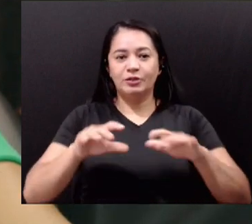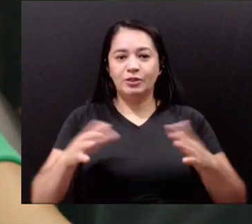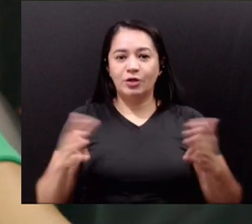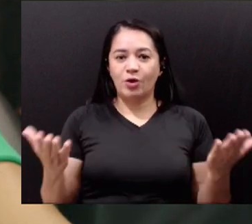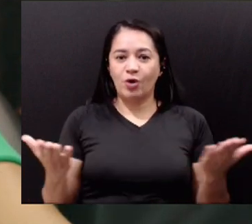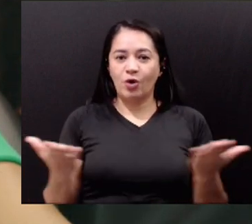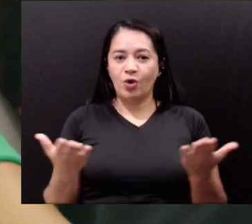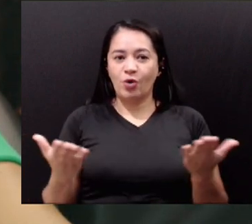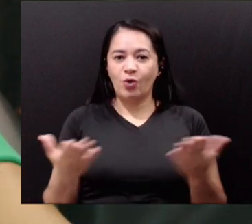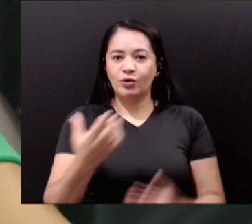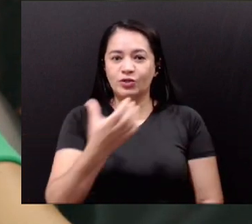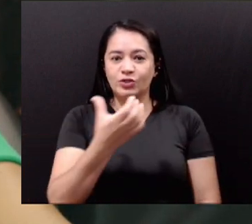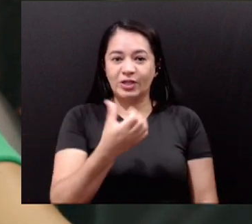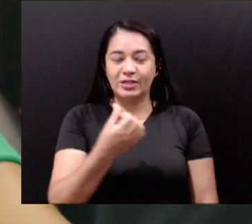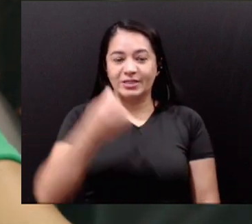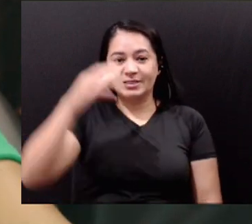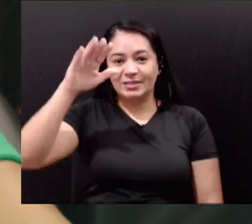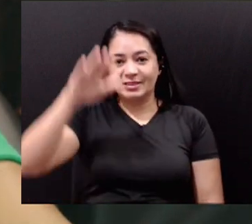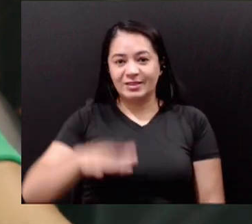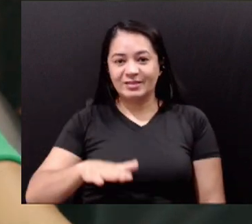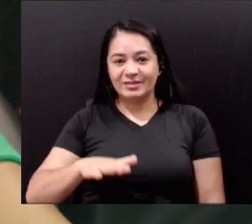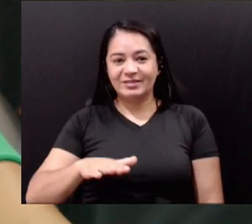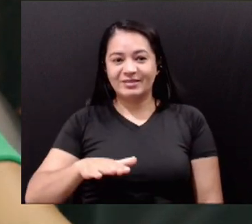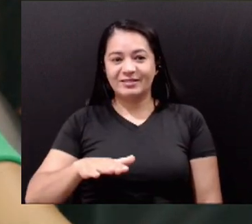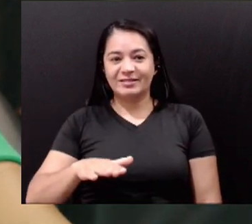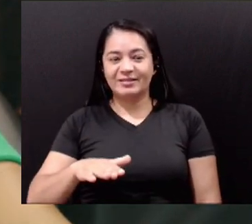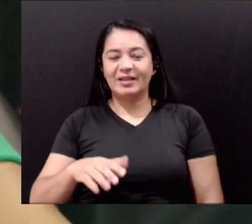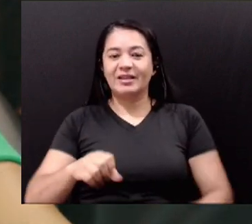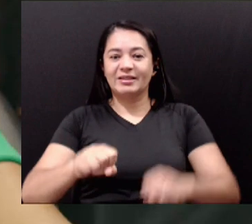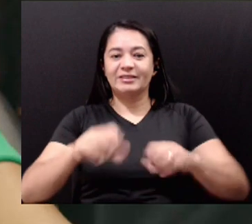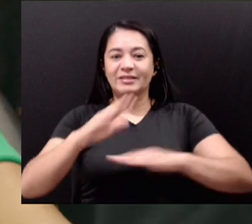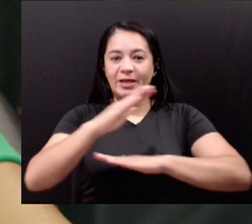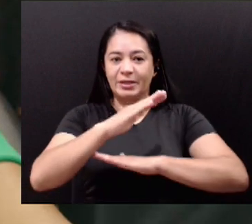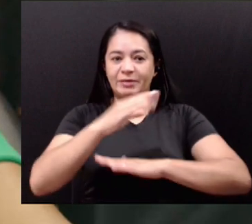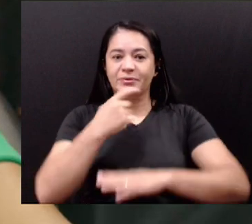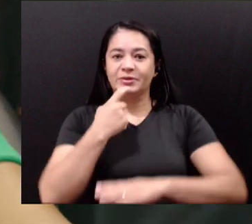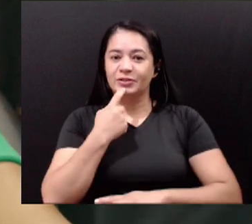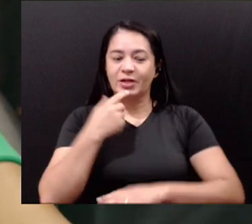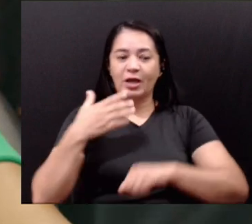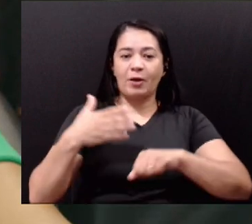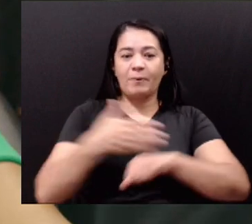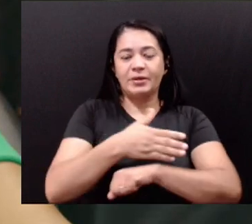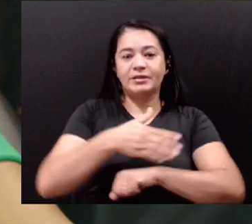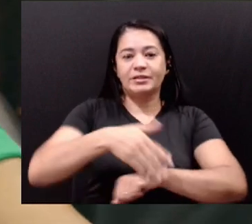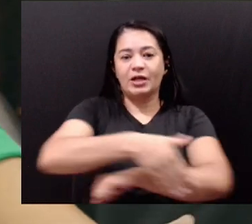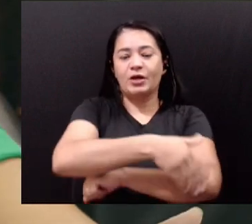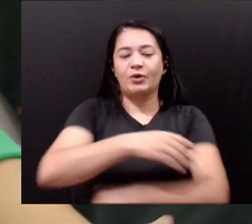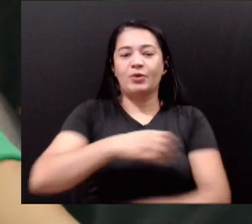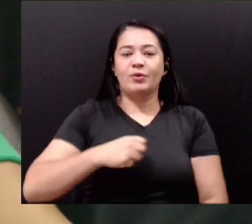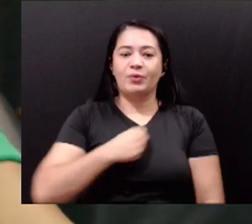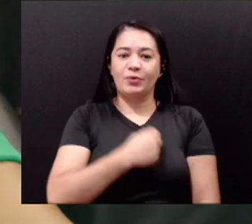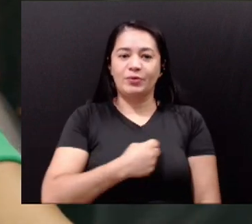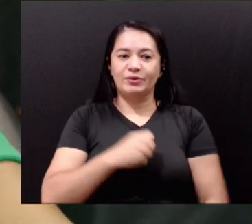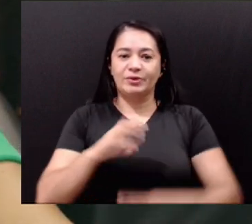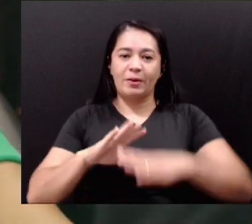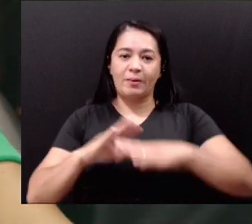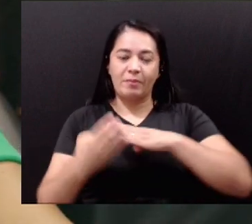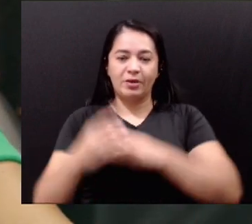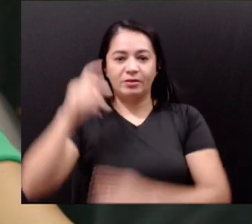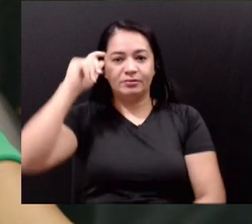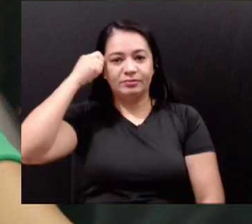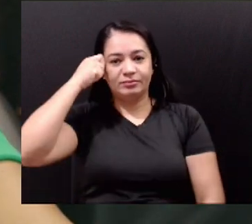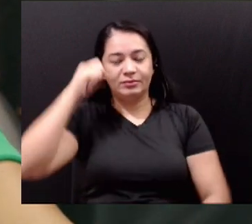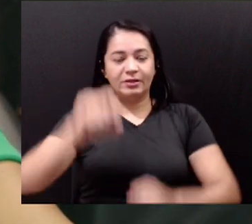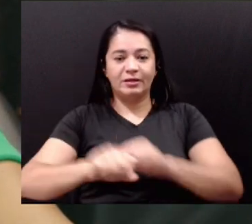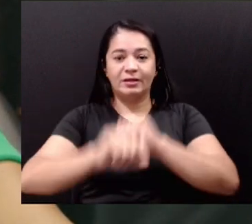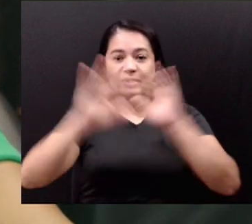plenário José Maria Matosinho, na Câmara, entrada pela Avenida da Saudade, 1004, bairro Ponte Preta, e claro, o evento será